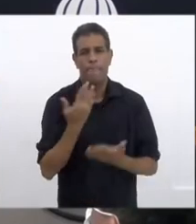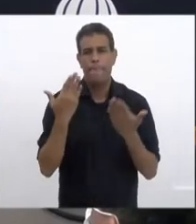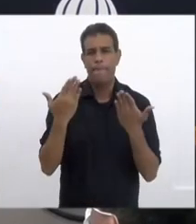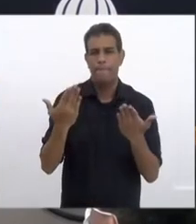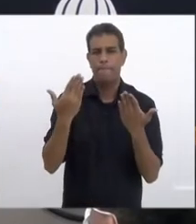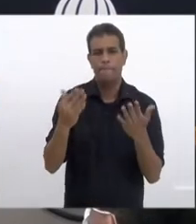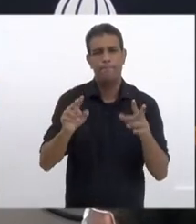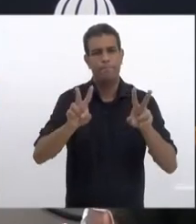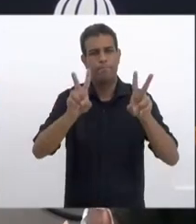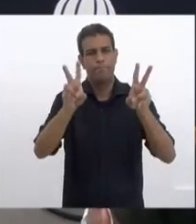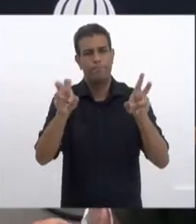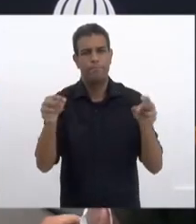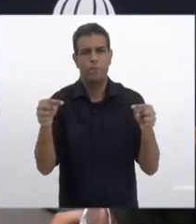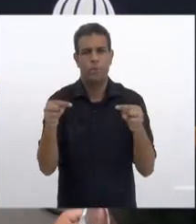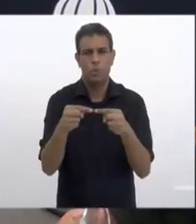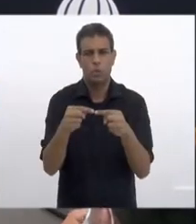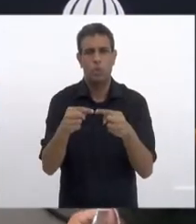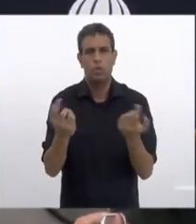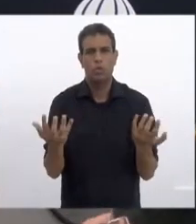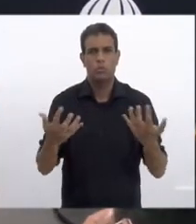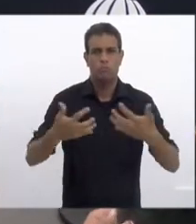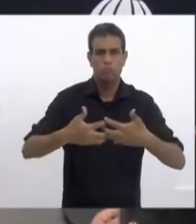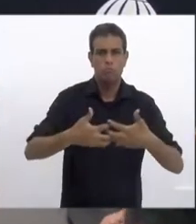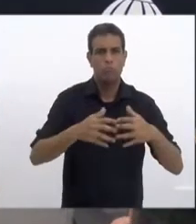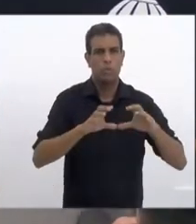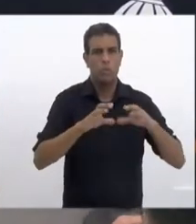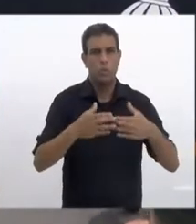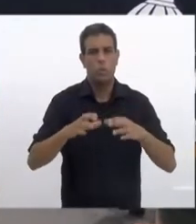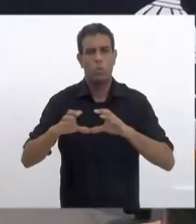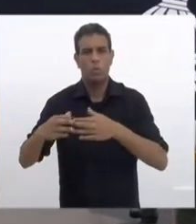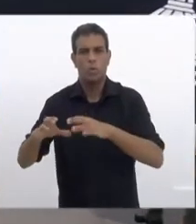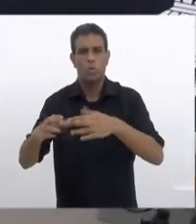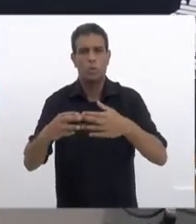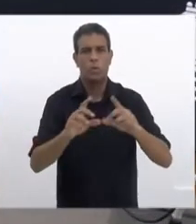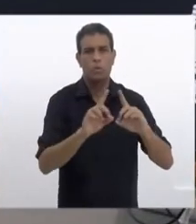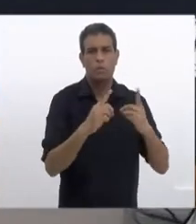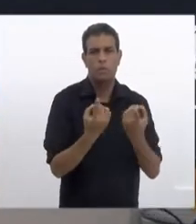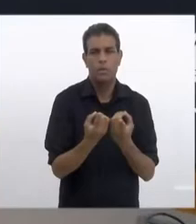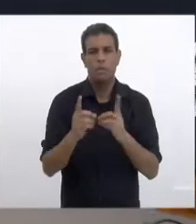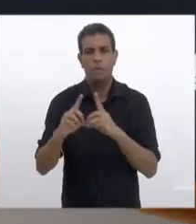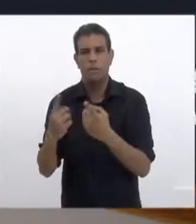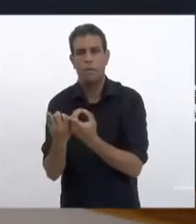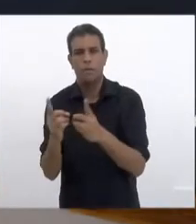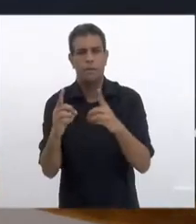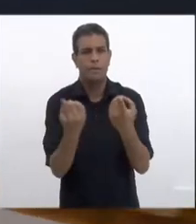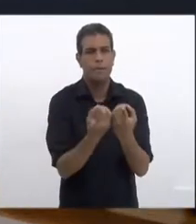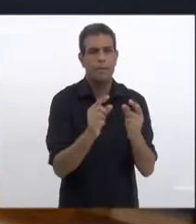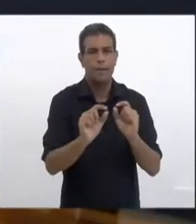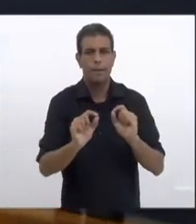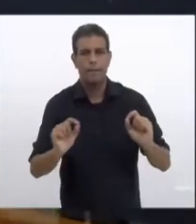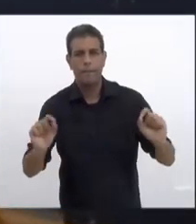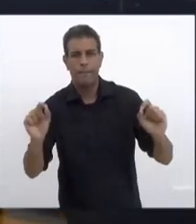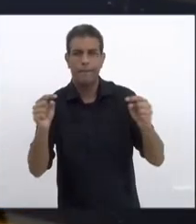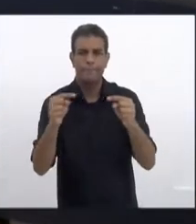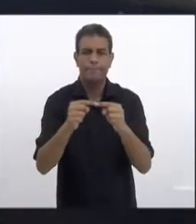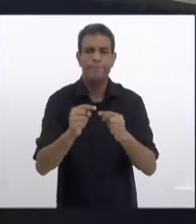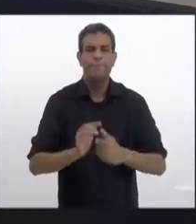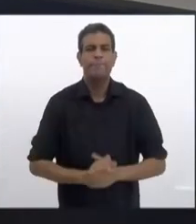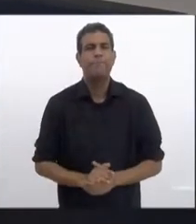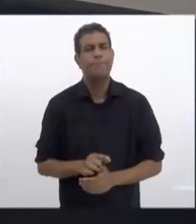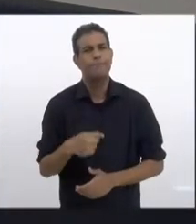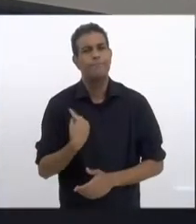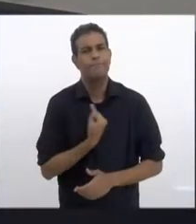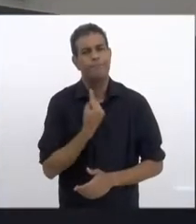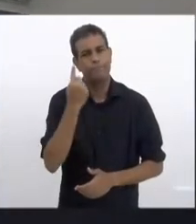nos compete, embora ele seja intersetorial e multidisciplinar. E aí, ouvindo a sua fala,